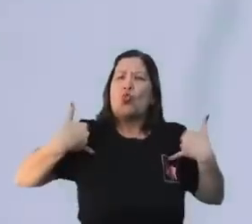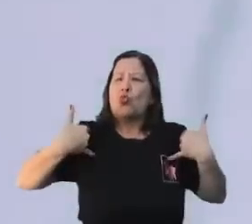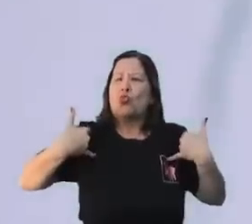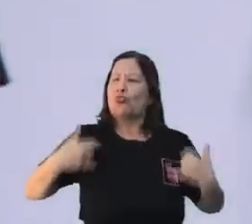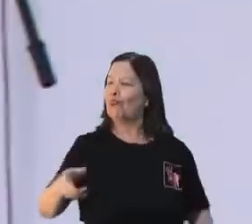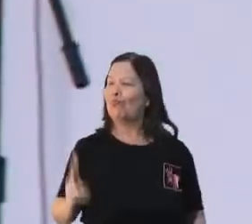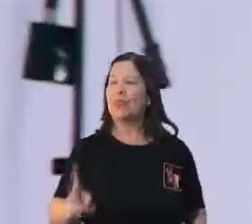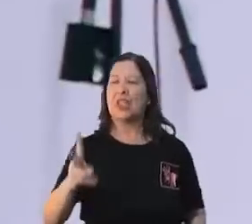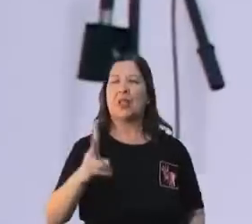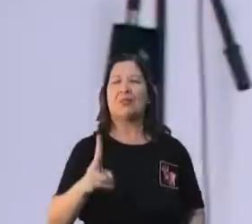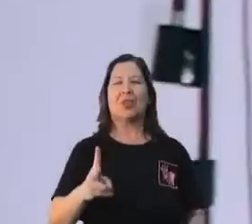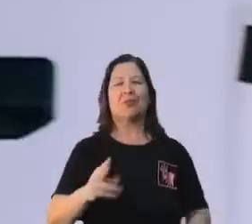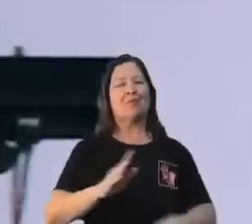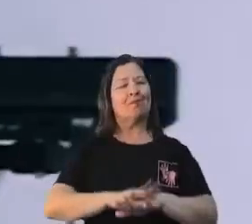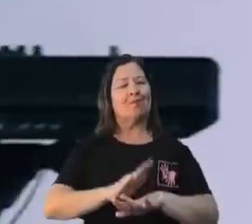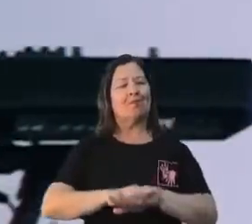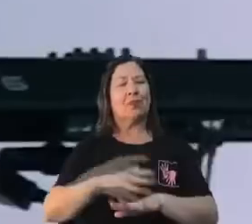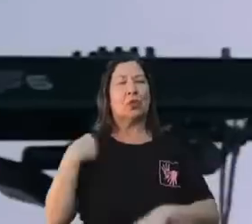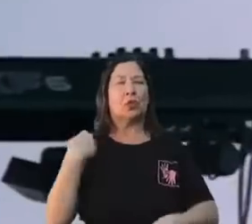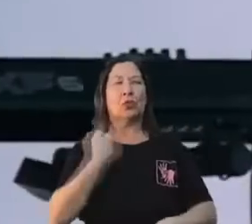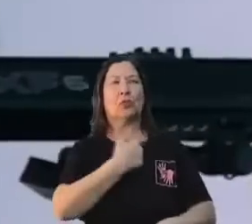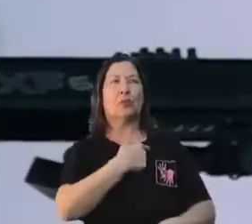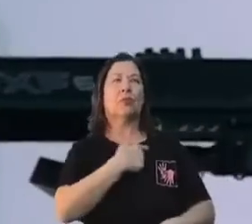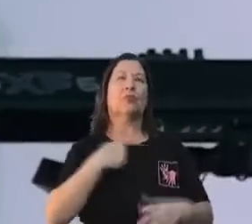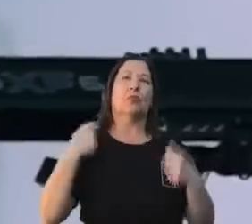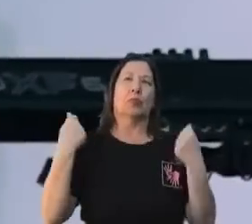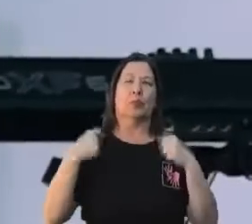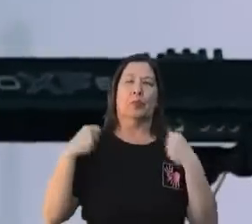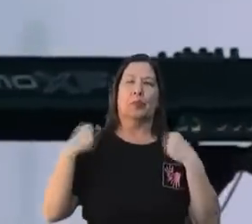Nós precisamos investir, irmãos, nas futuras gerações.